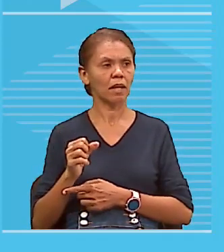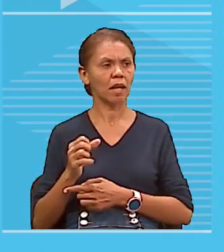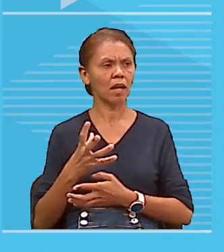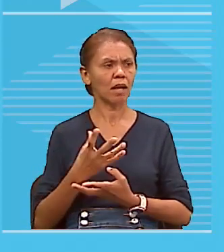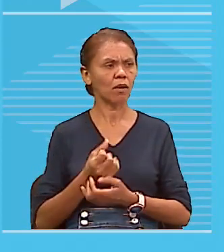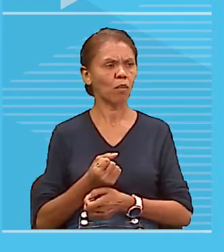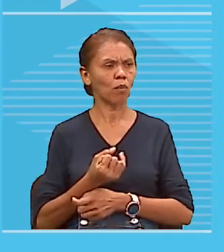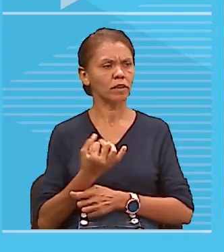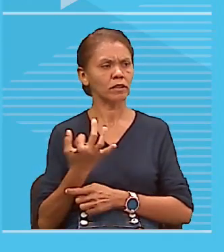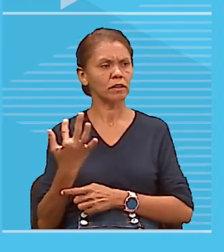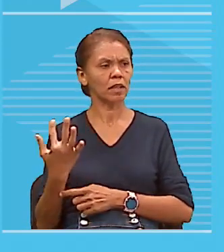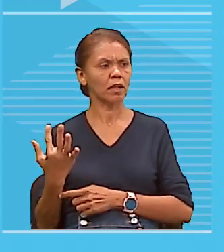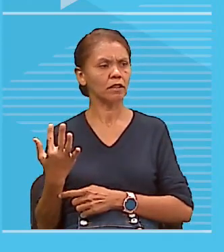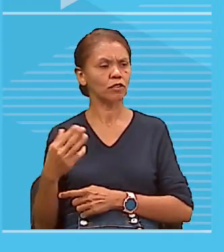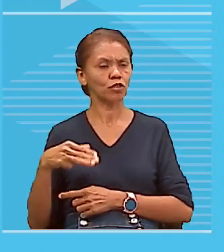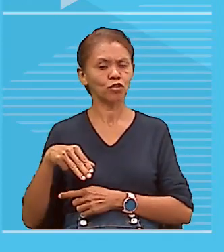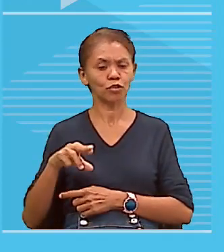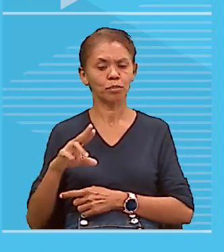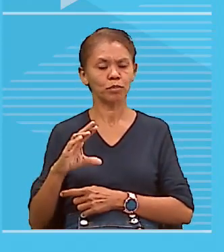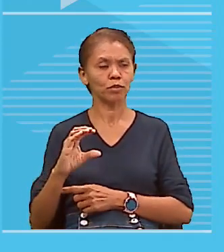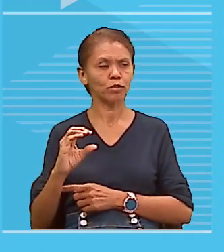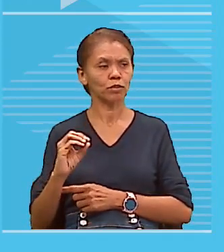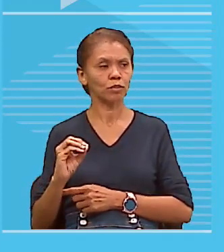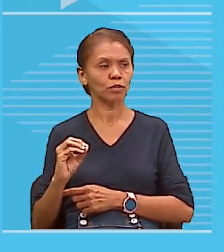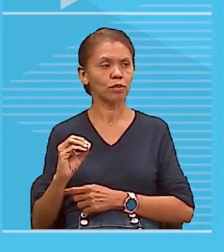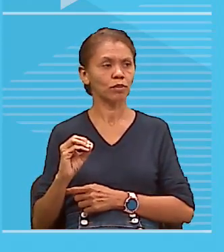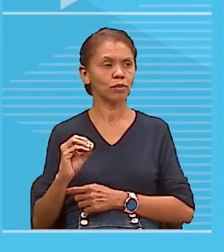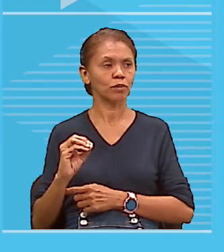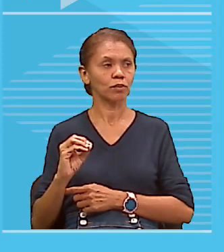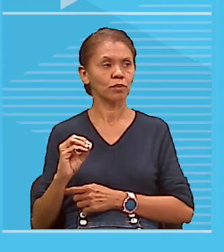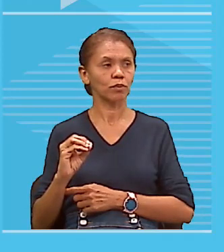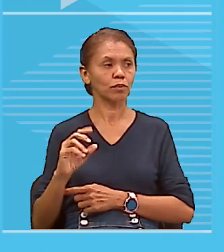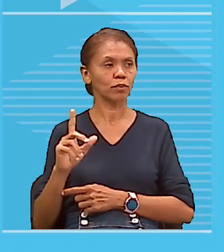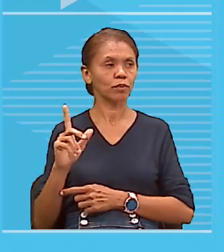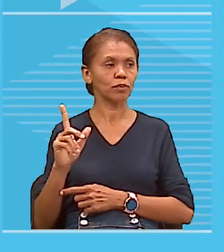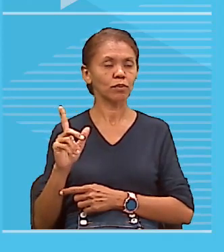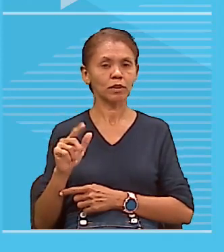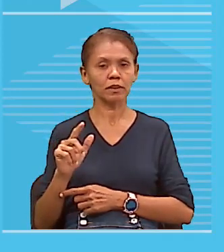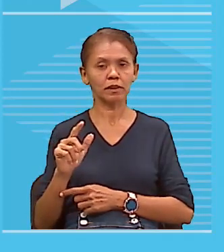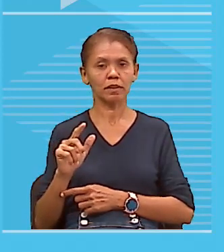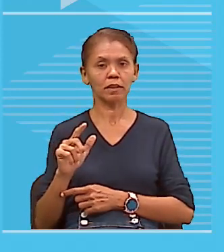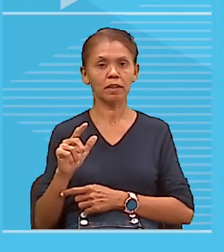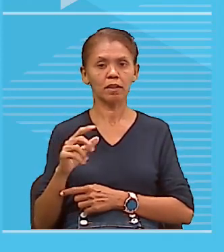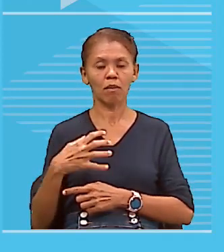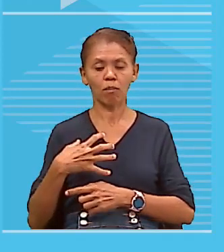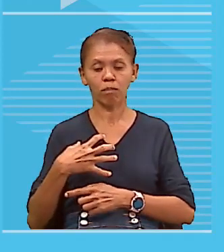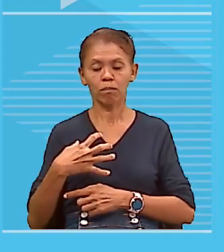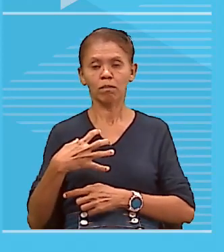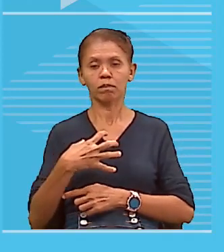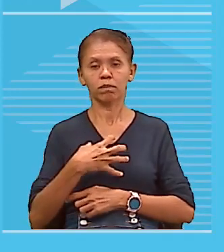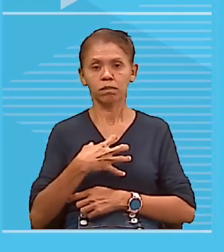brônquios, tá? E aí, essa inflamação, que é uma resposta imunológica também,